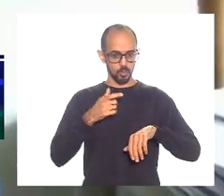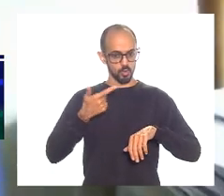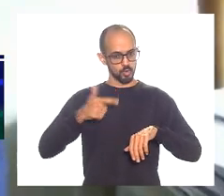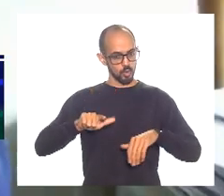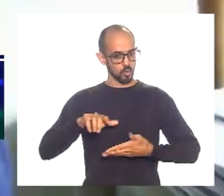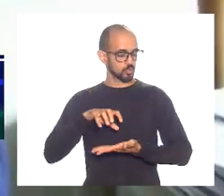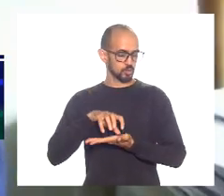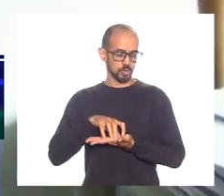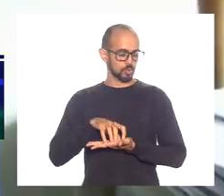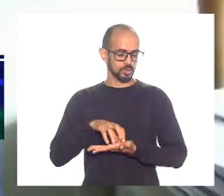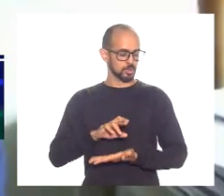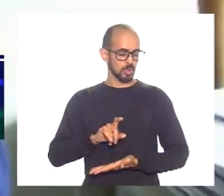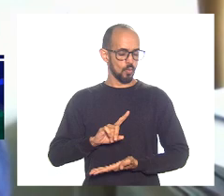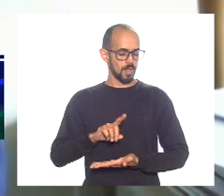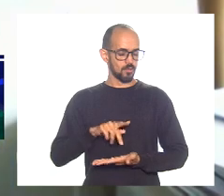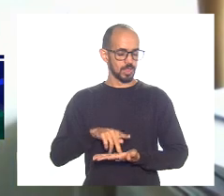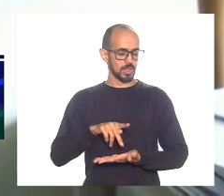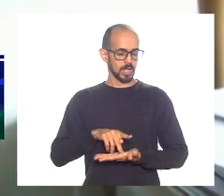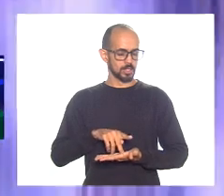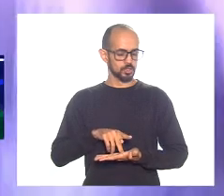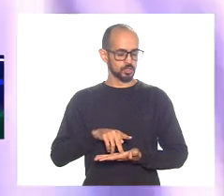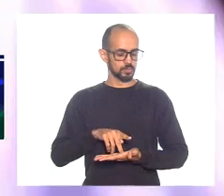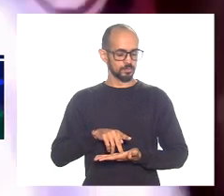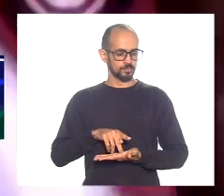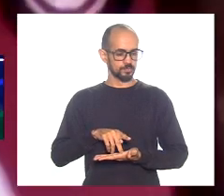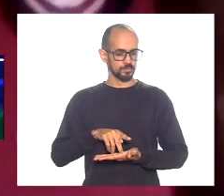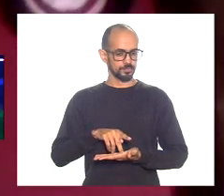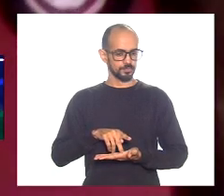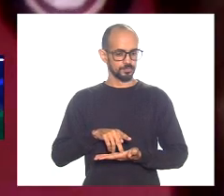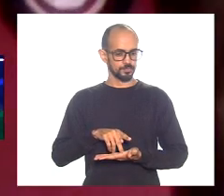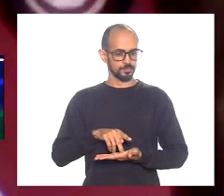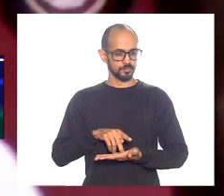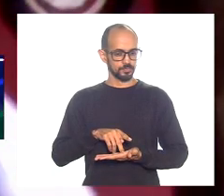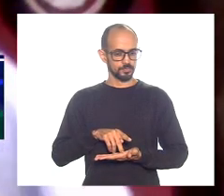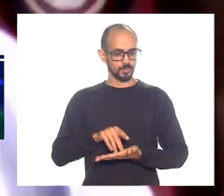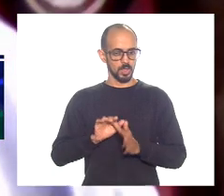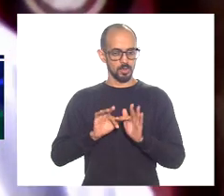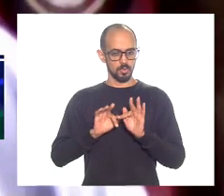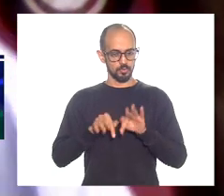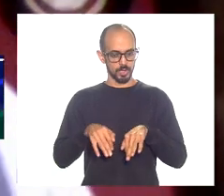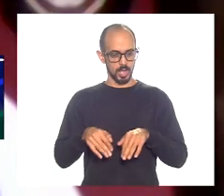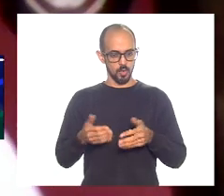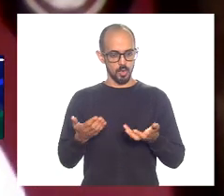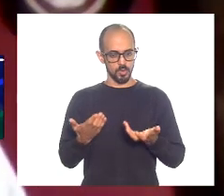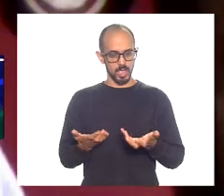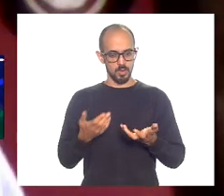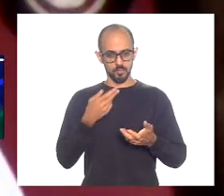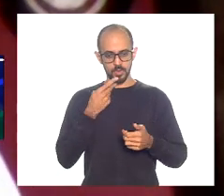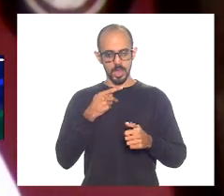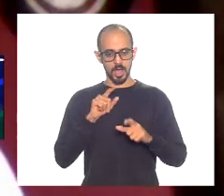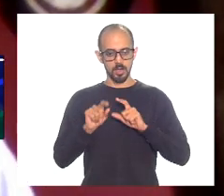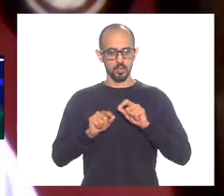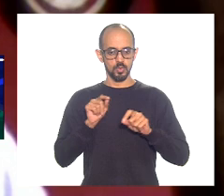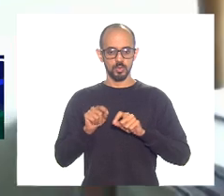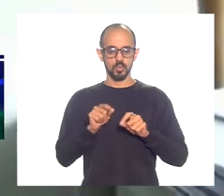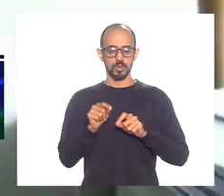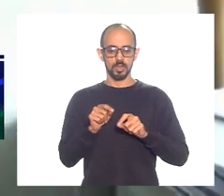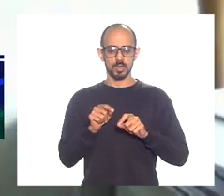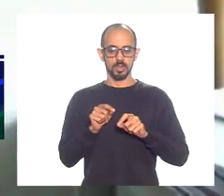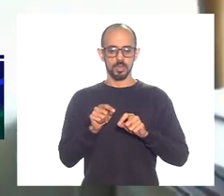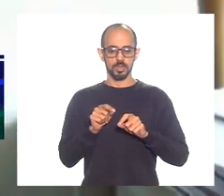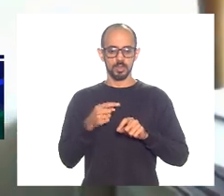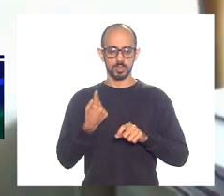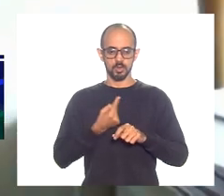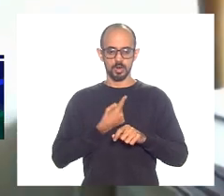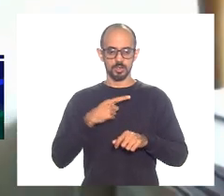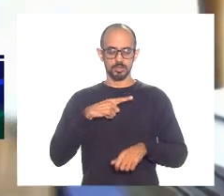é verdade. E, por último, deputada Marta Rocha, chamo a atenção. Nós temos